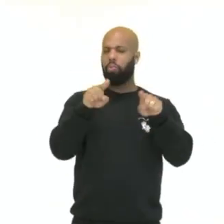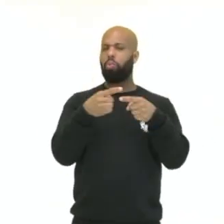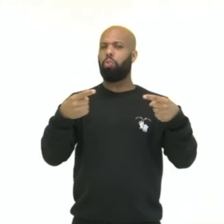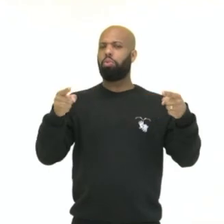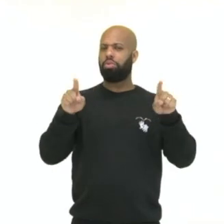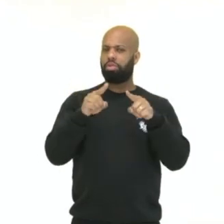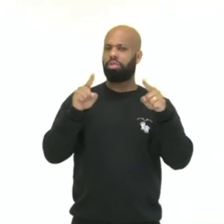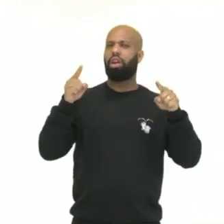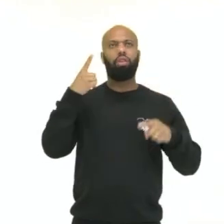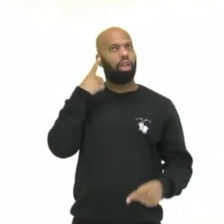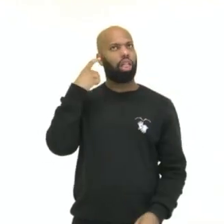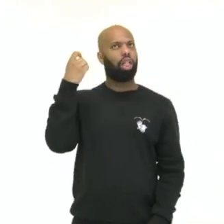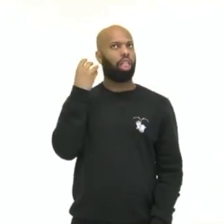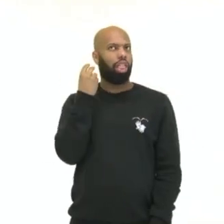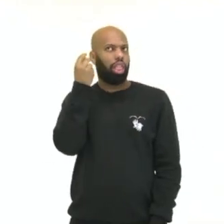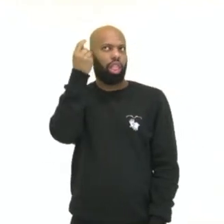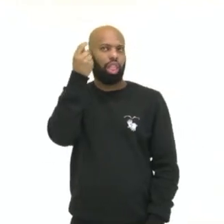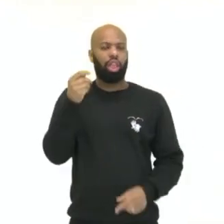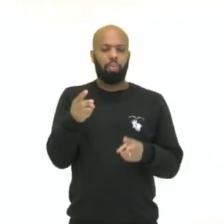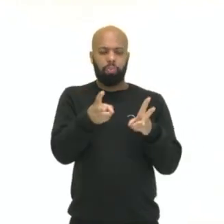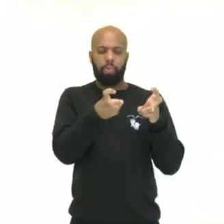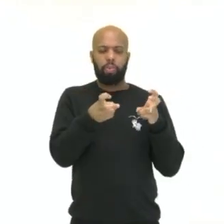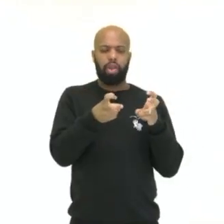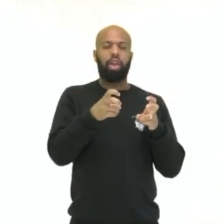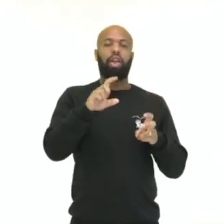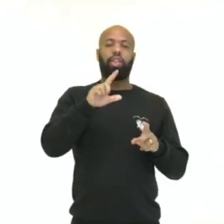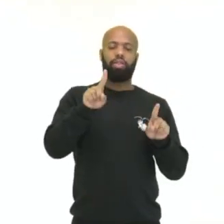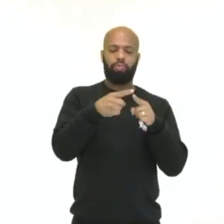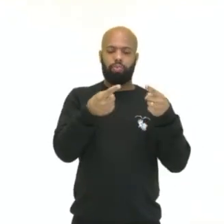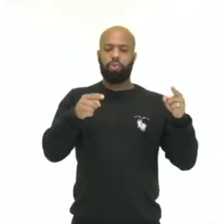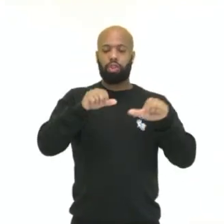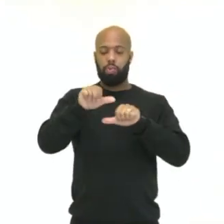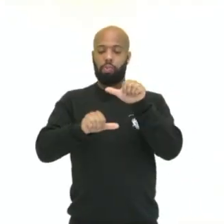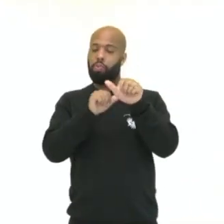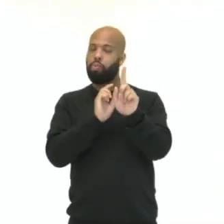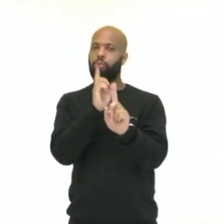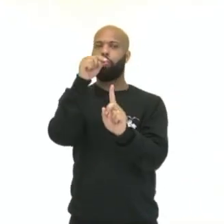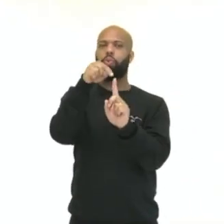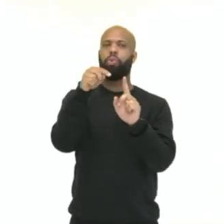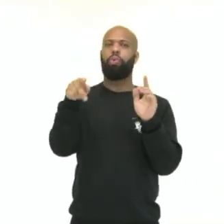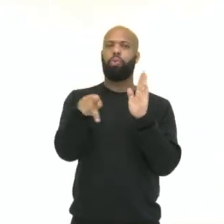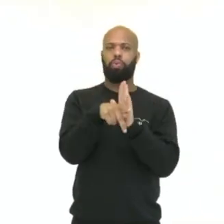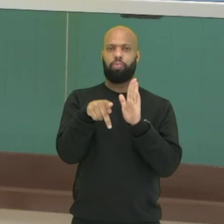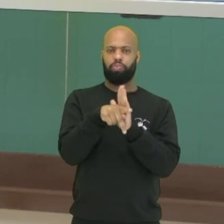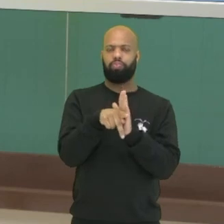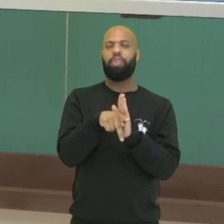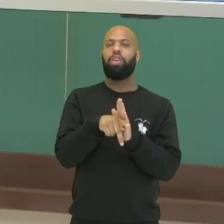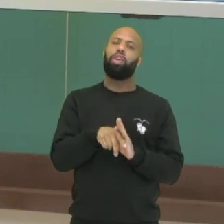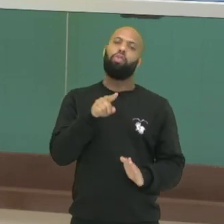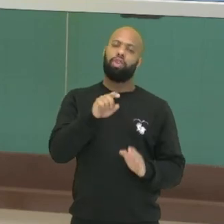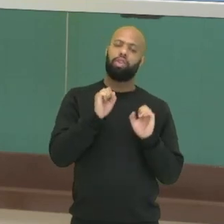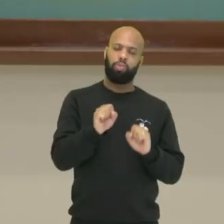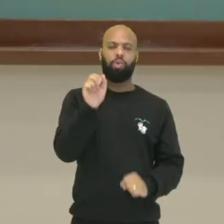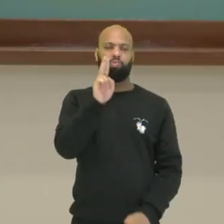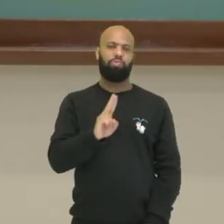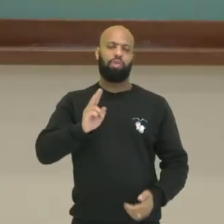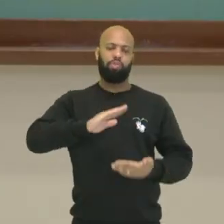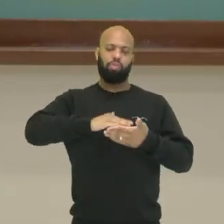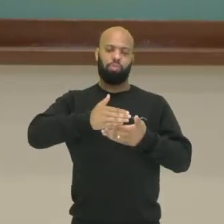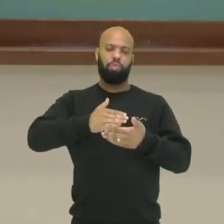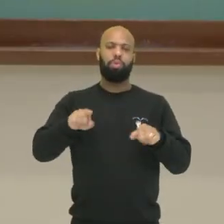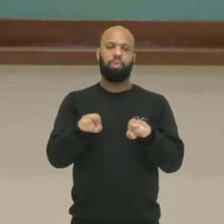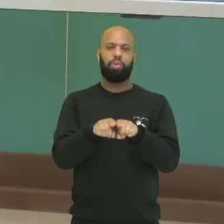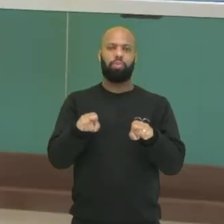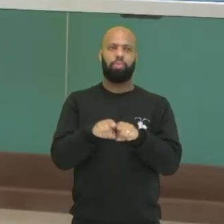desejar. Observe como a trilha sonora muda a intenção da cena. Você pode usar o seu computador ou